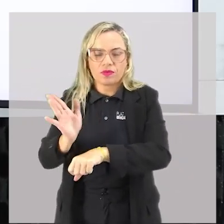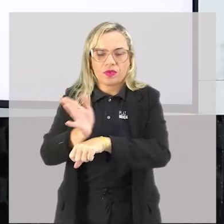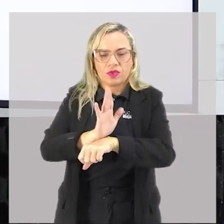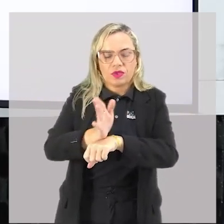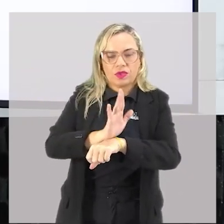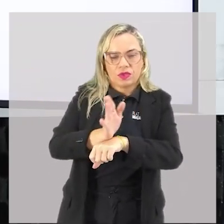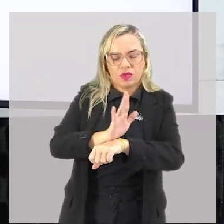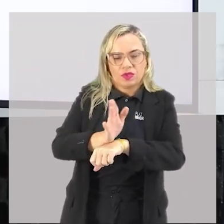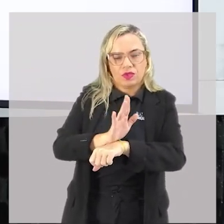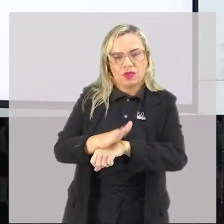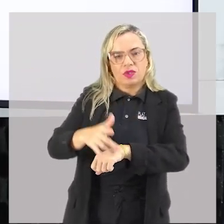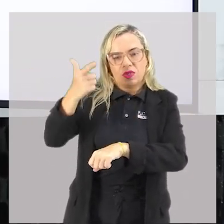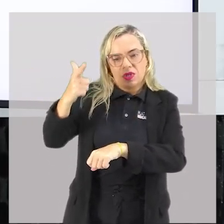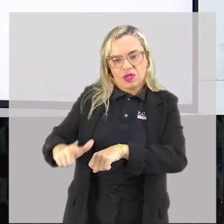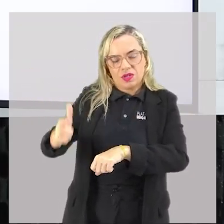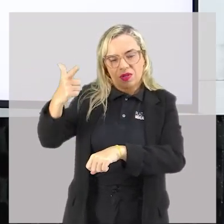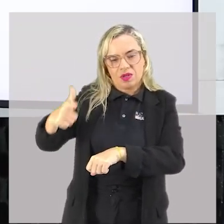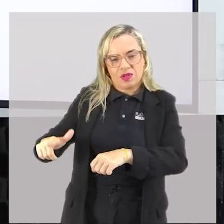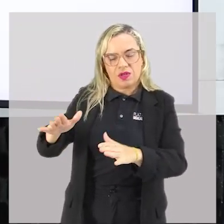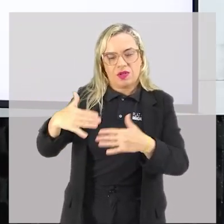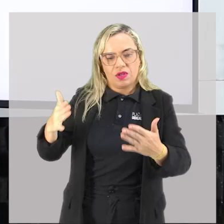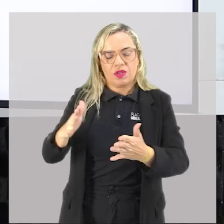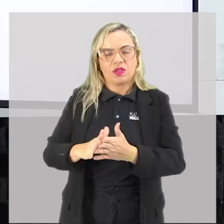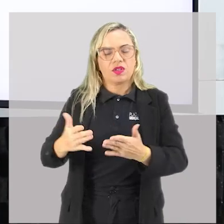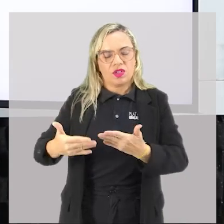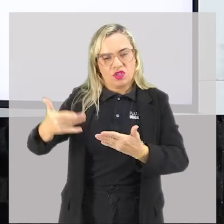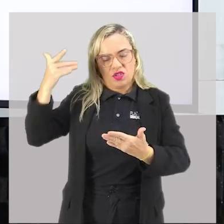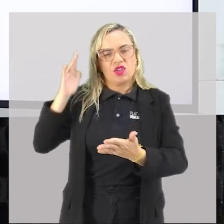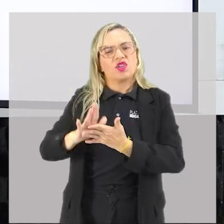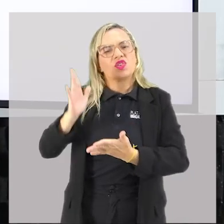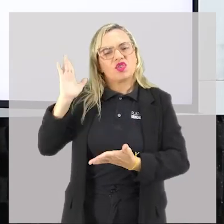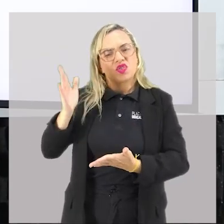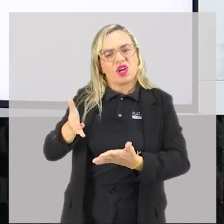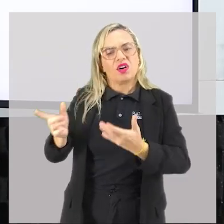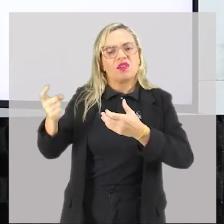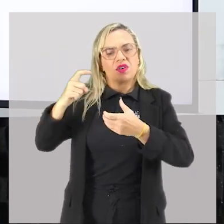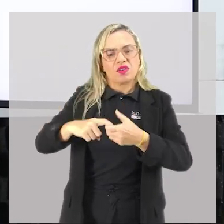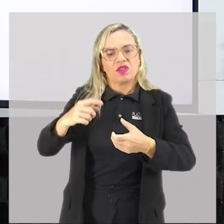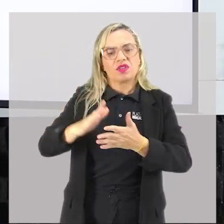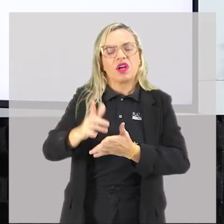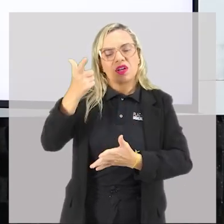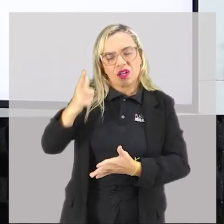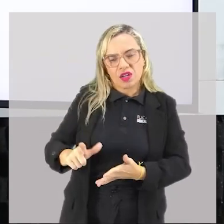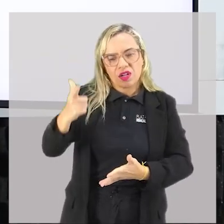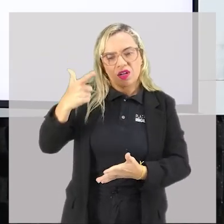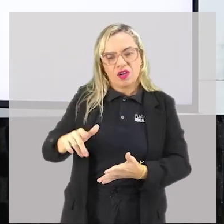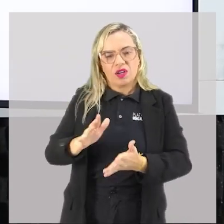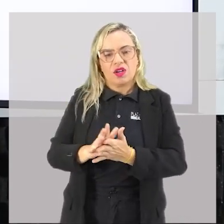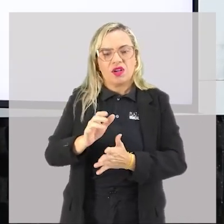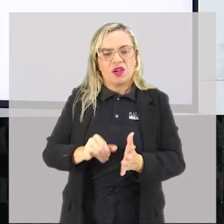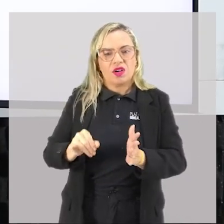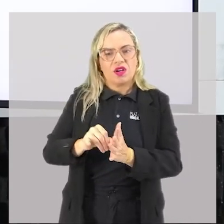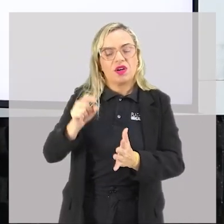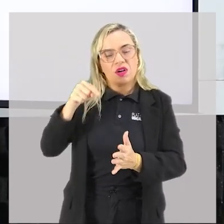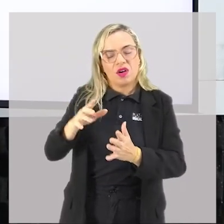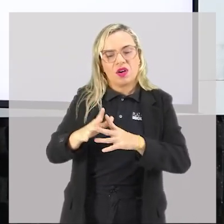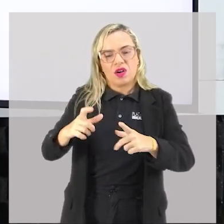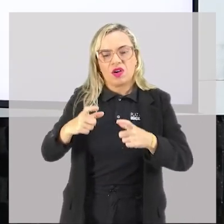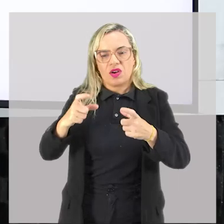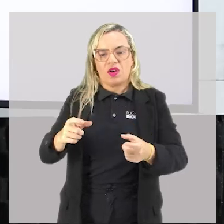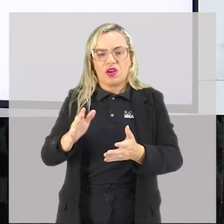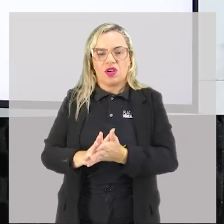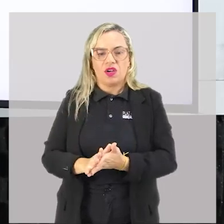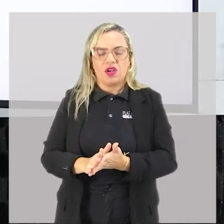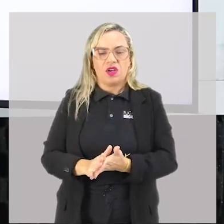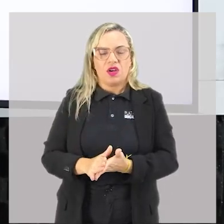filme. Filmes que são repetidos, que já passaram outras vezes. Então, é uma forma de você identificar isso. E já os programas